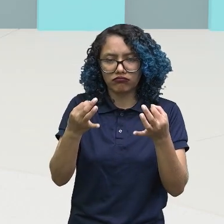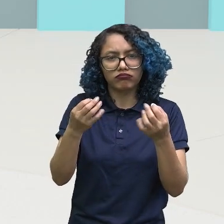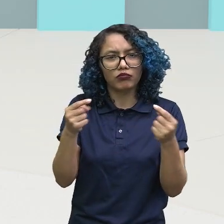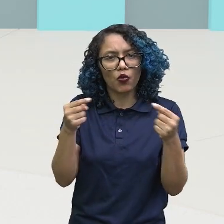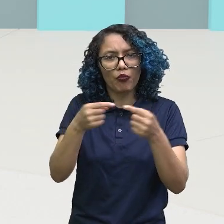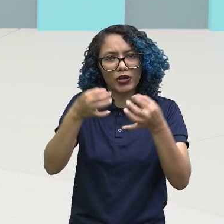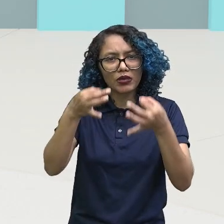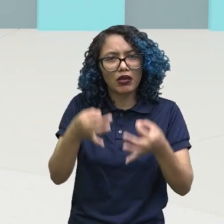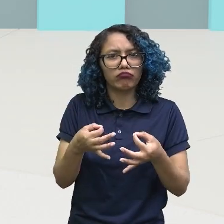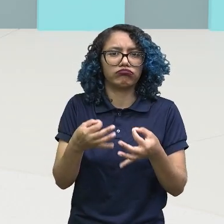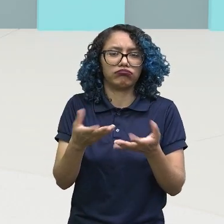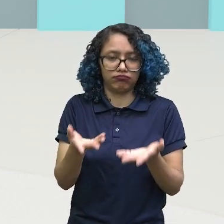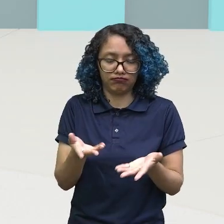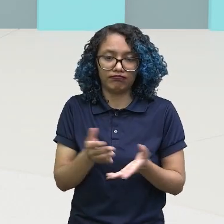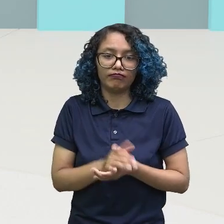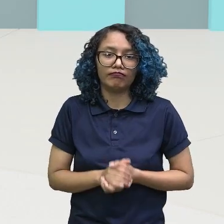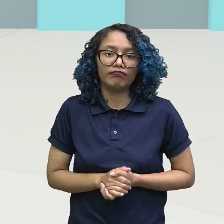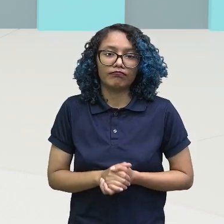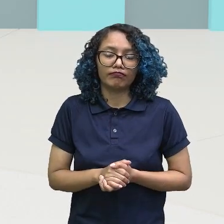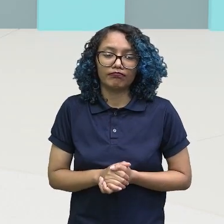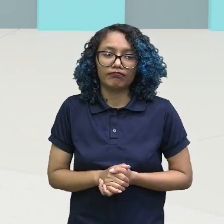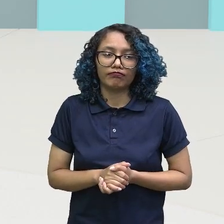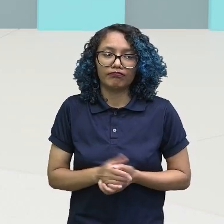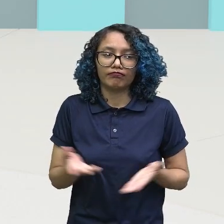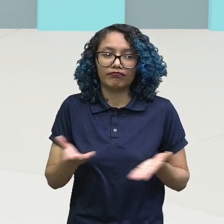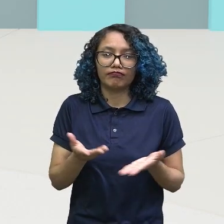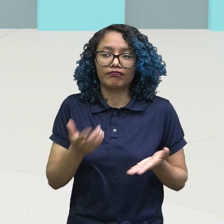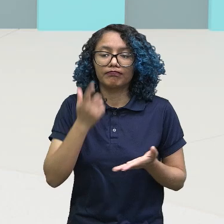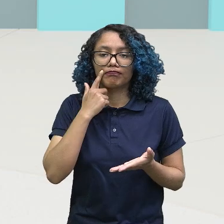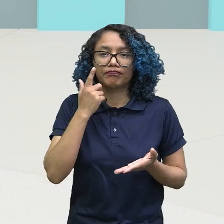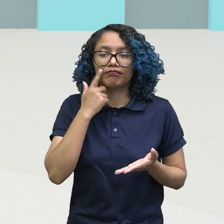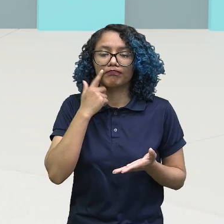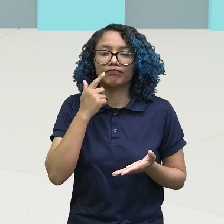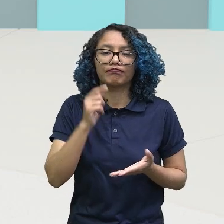tá certo? E agora a gente vai conhecer